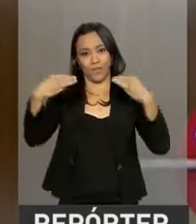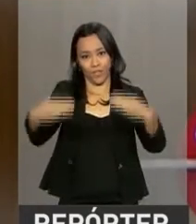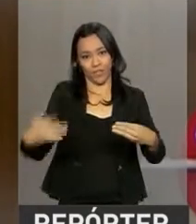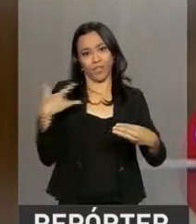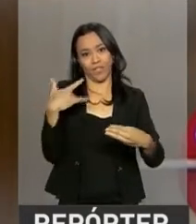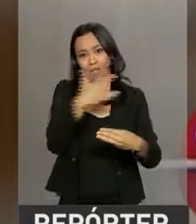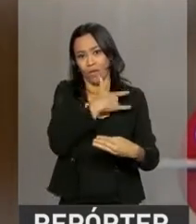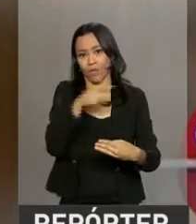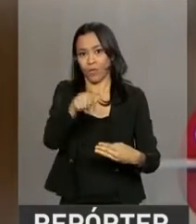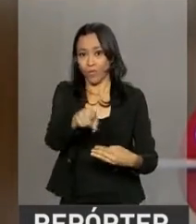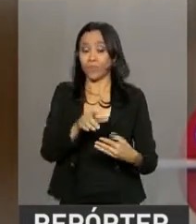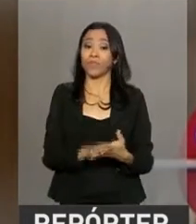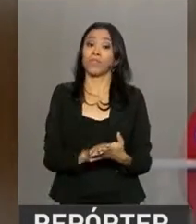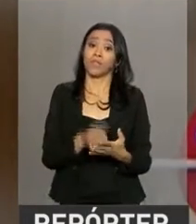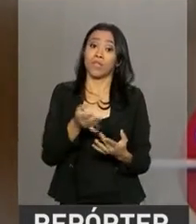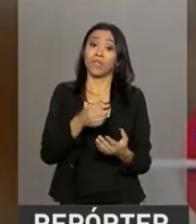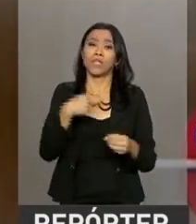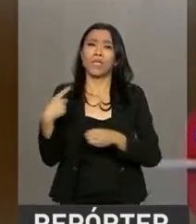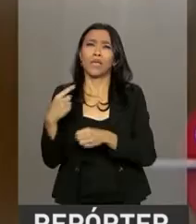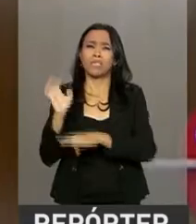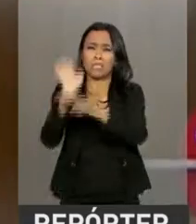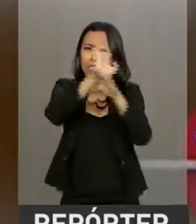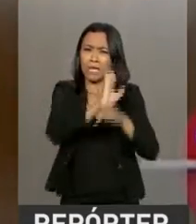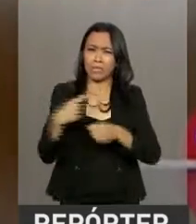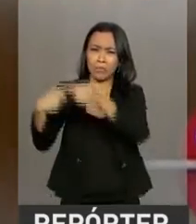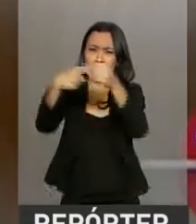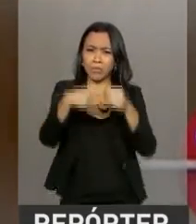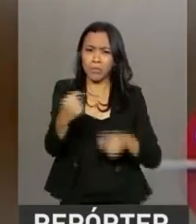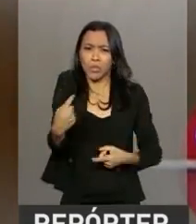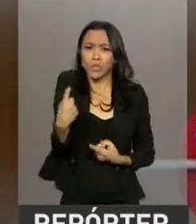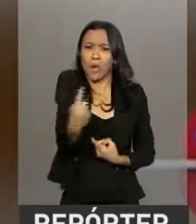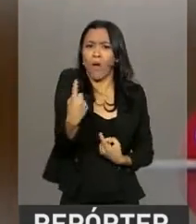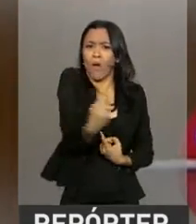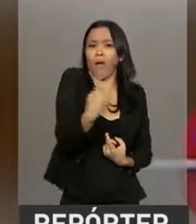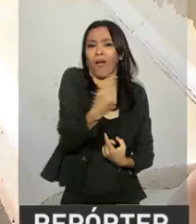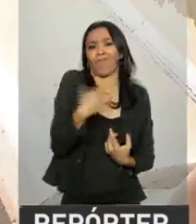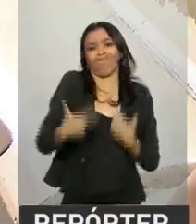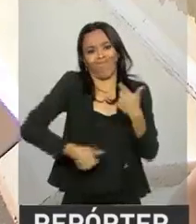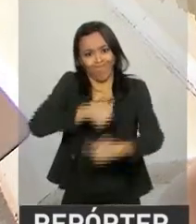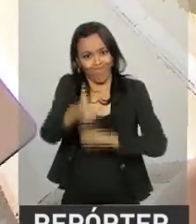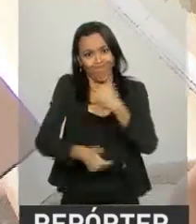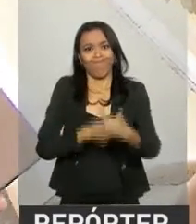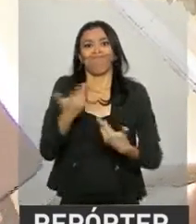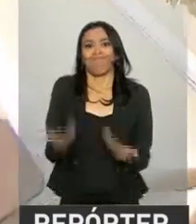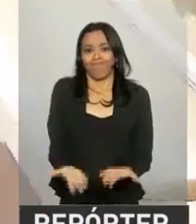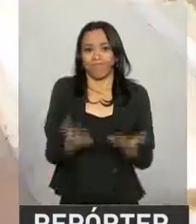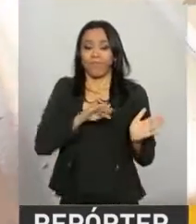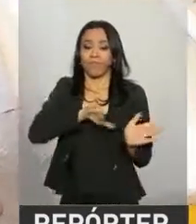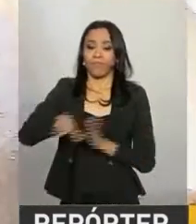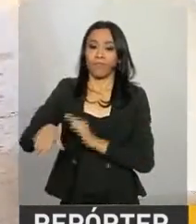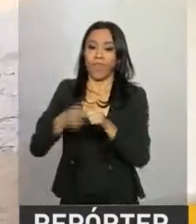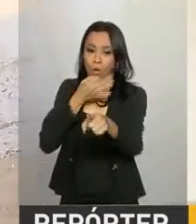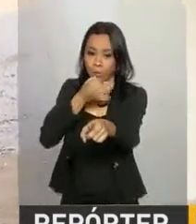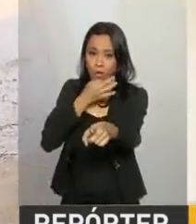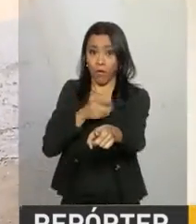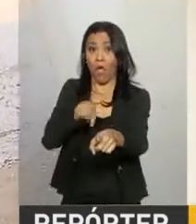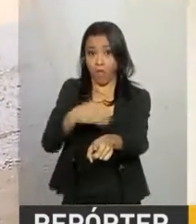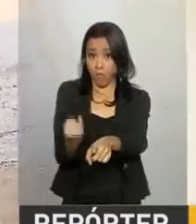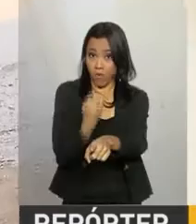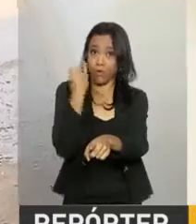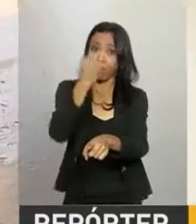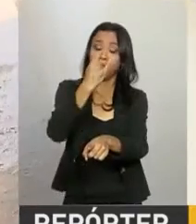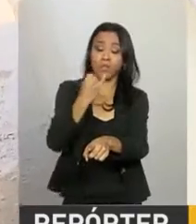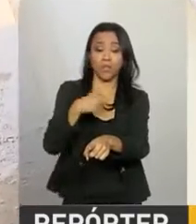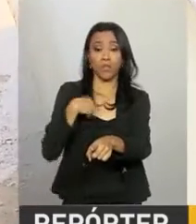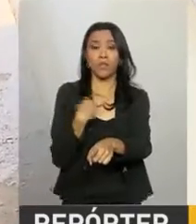funcionamento sem o sacrifício do estado demitidos que estavam financiado sozinhas as peças muito importante a gente que depende do